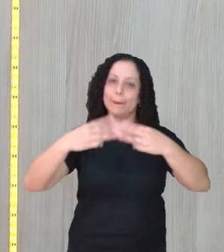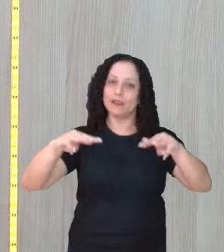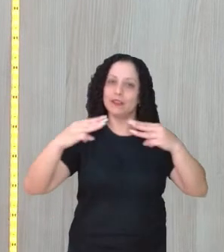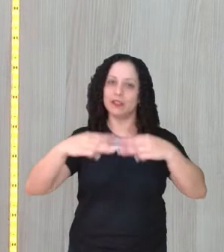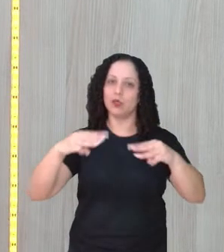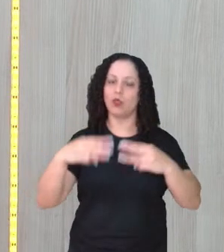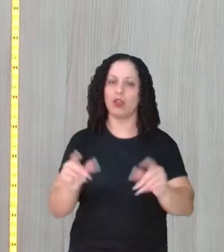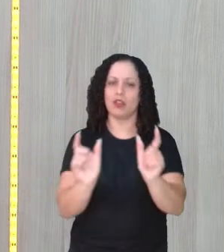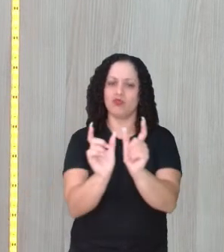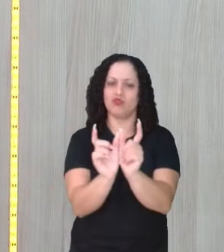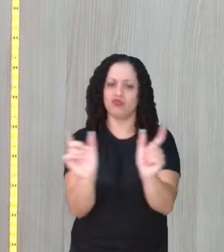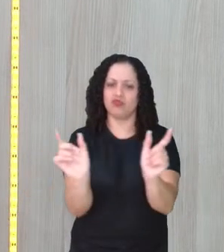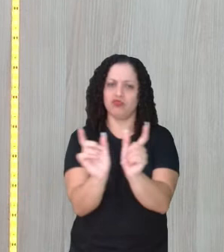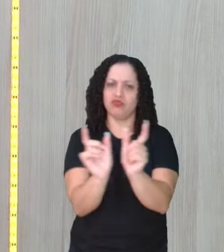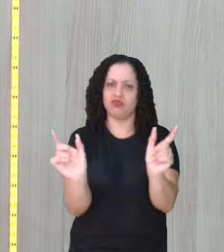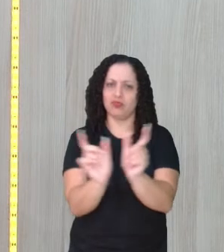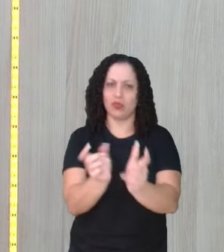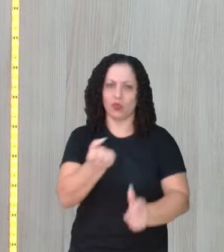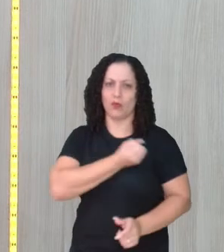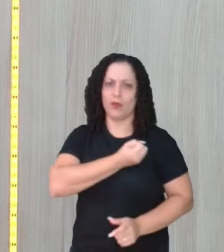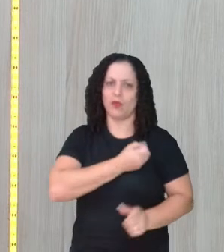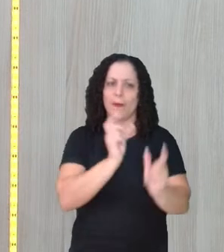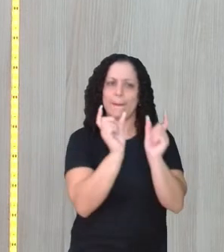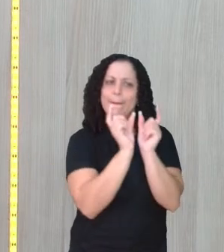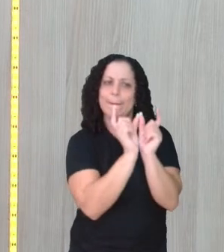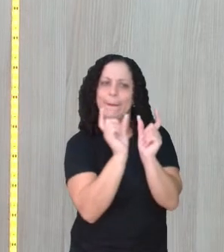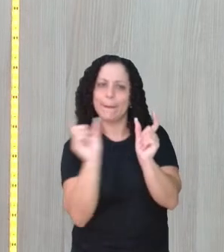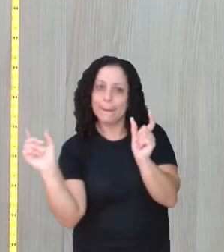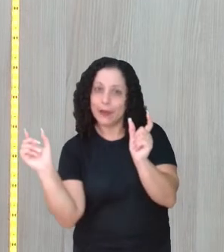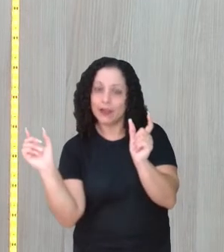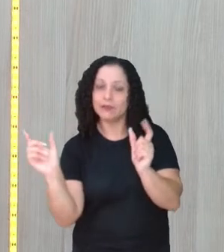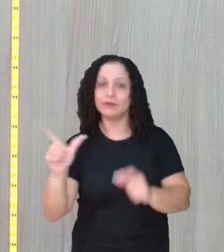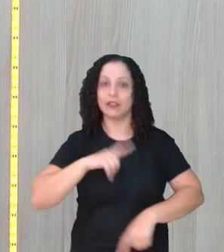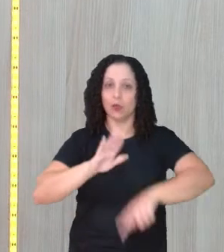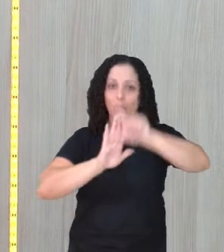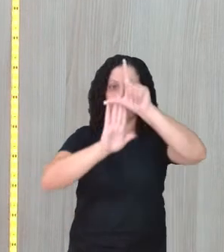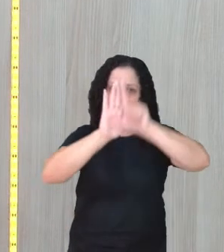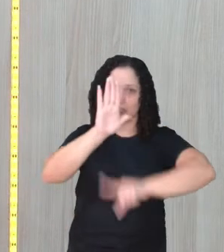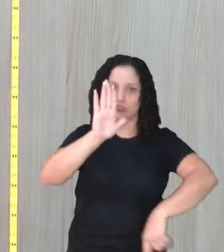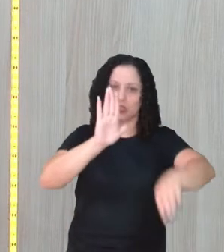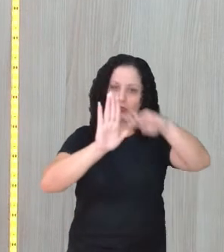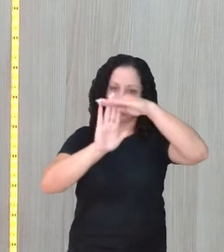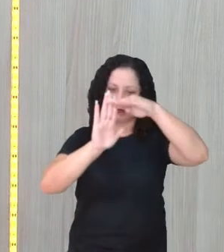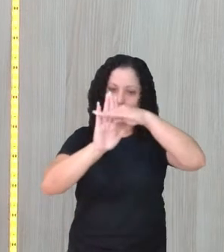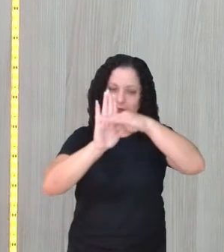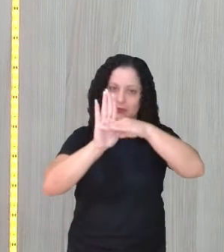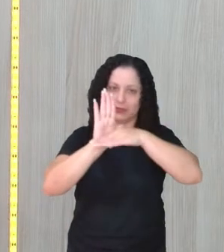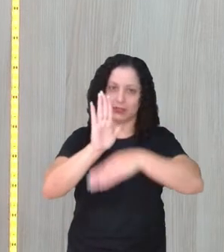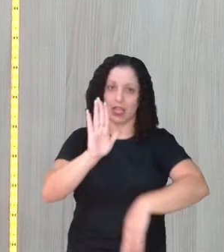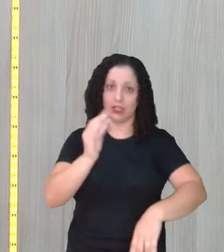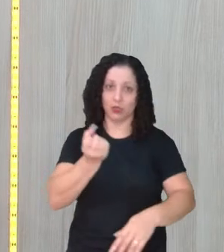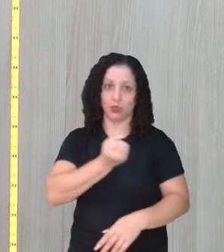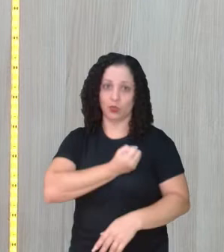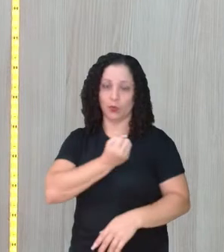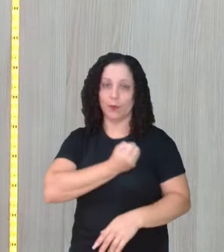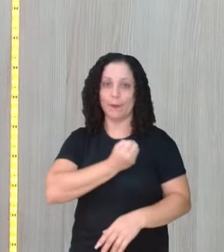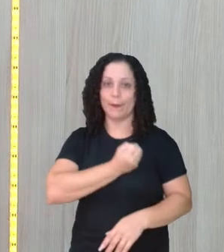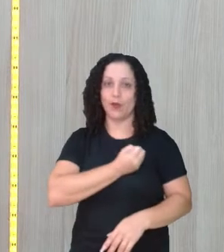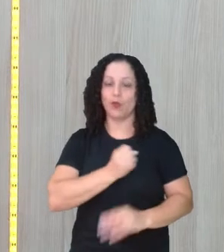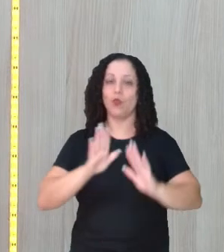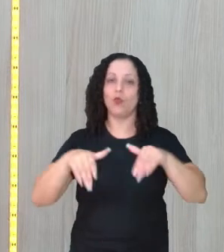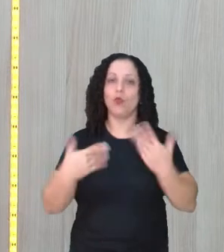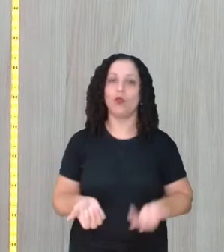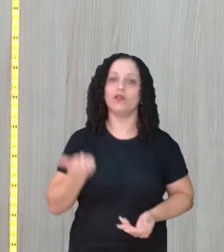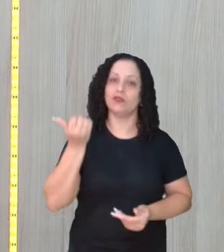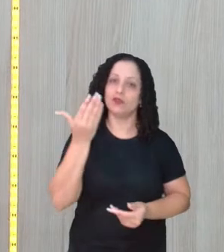que a prefeitura insere vocês numa lista, e esse número a partir do momento